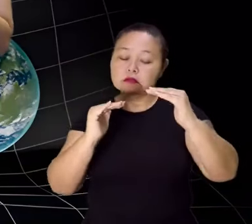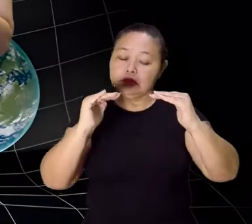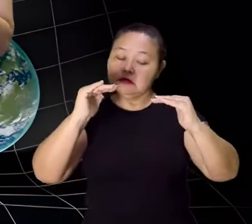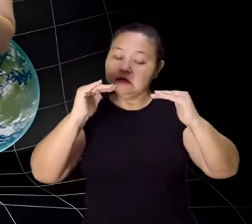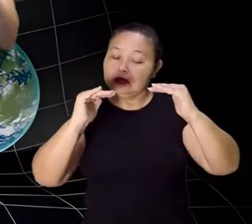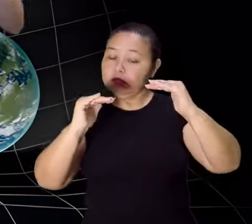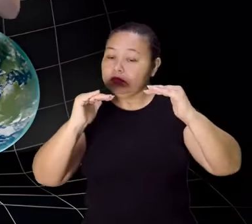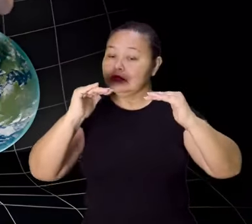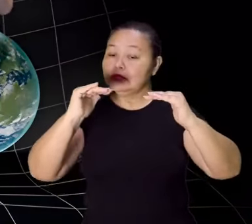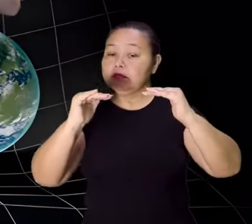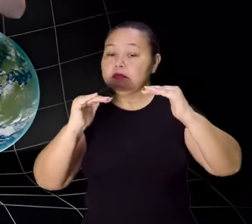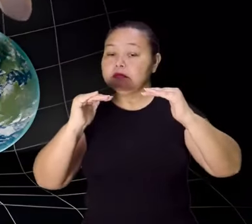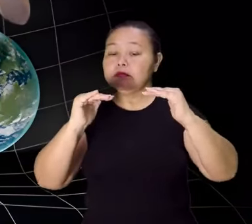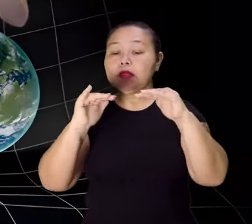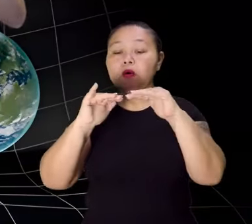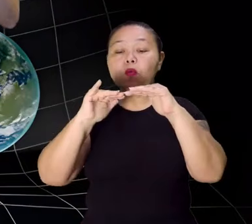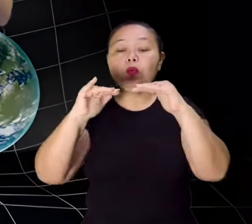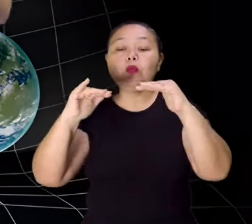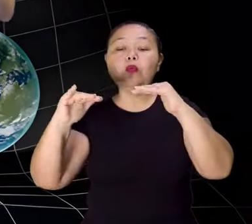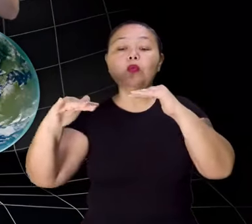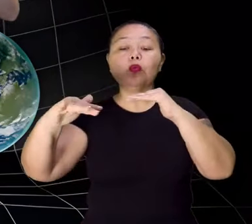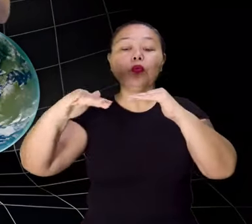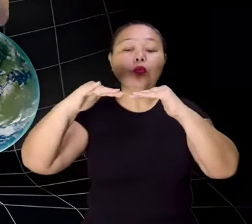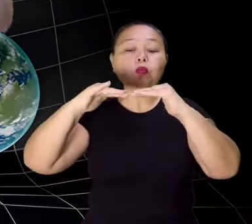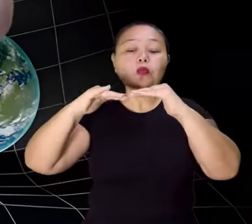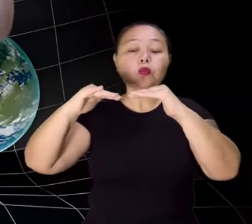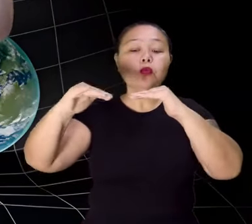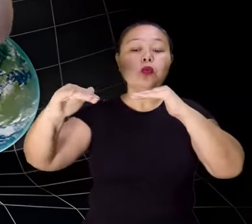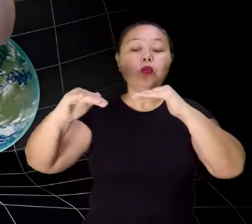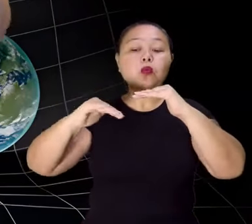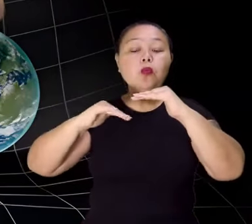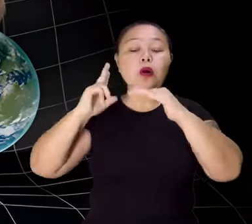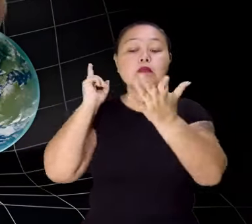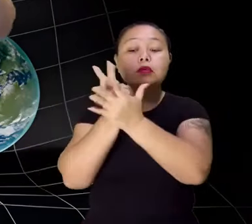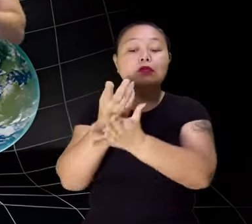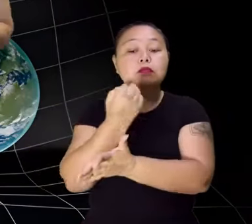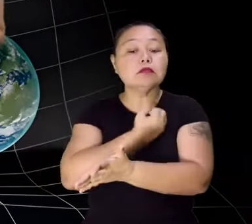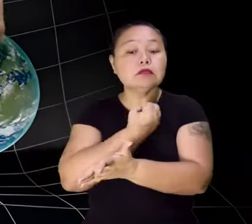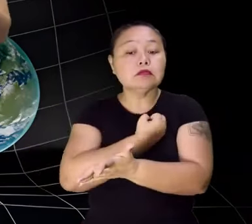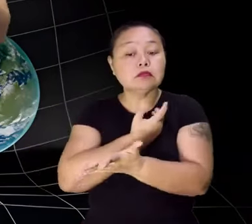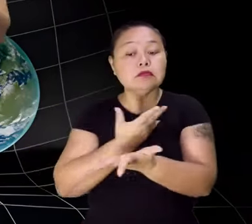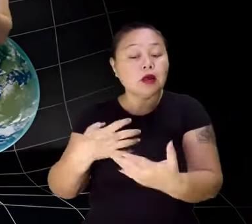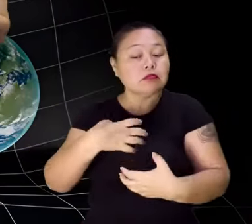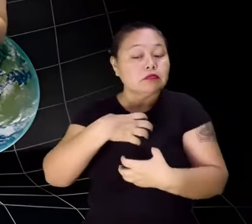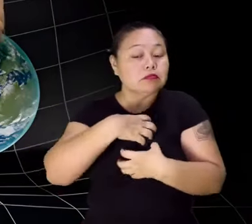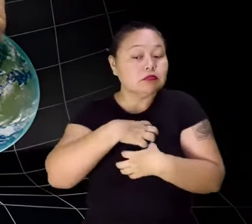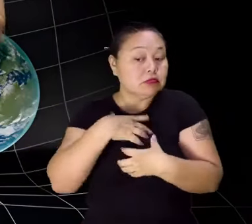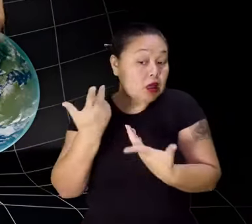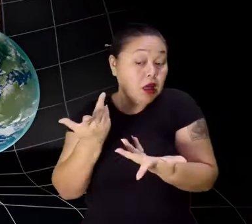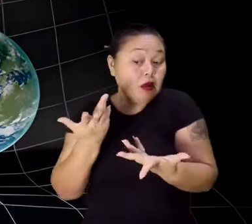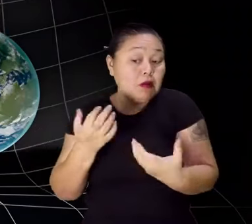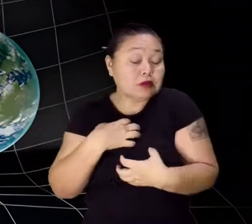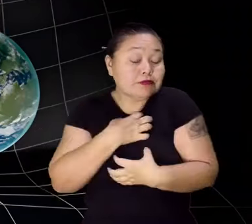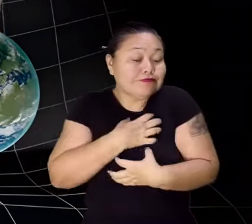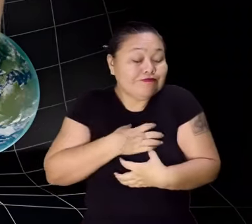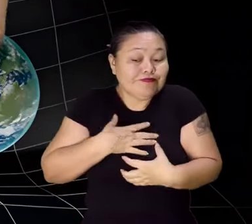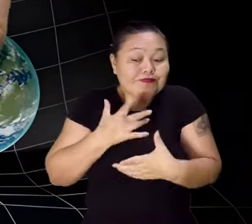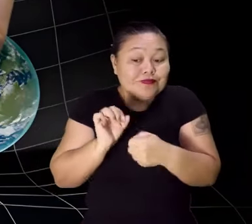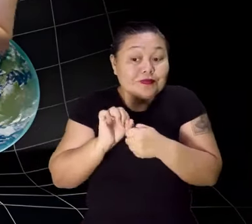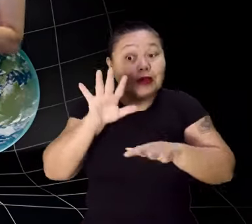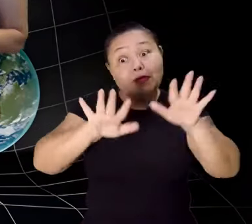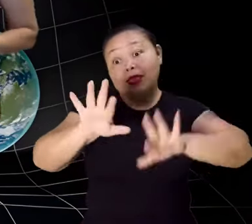Agora, quer saber o quê? Quando iguala... Isso, quando mantém o mesmo valor. Então, sensação térmica também não vai ser, porque sensação térmica... Depende